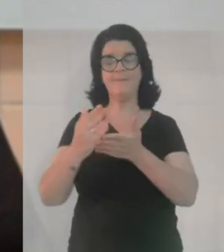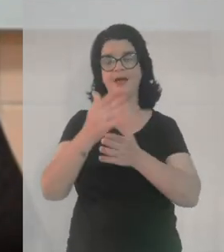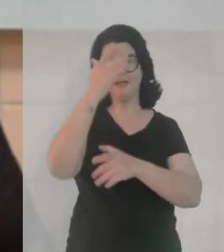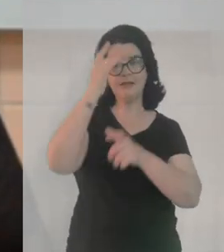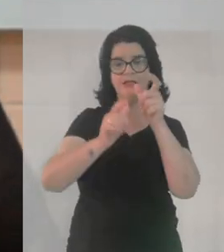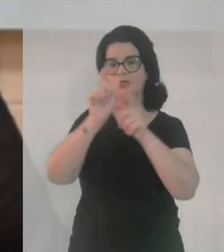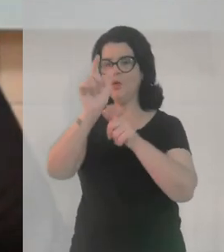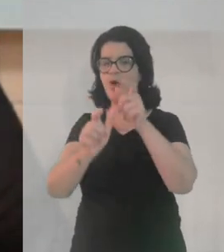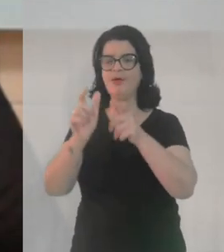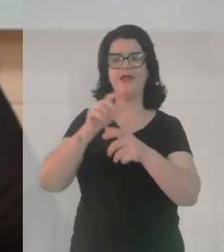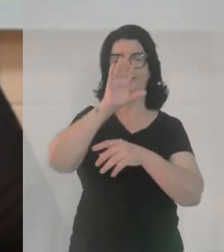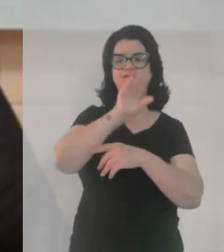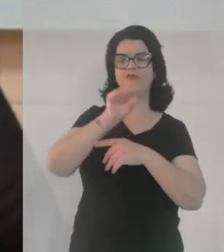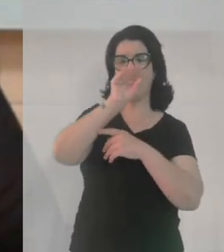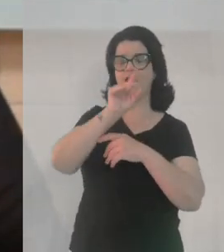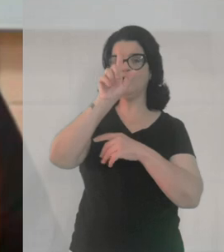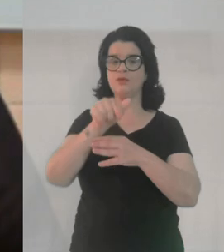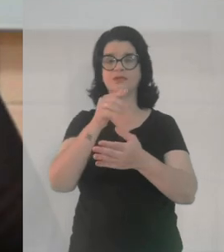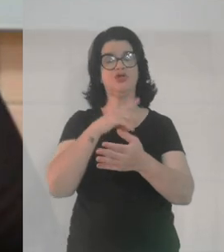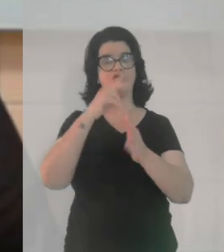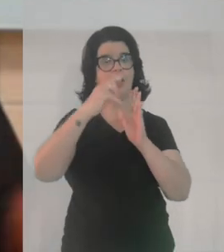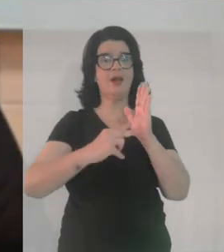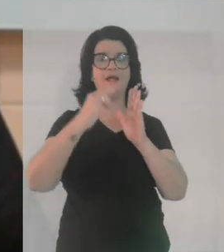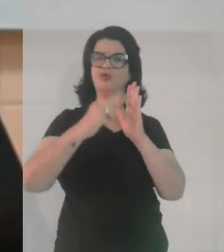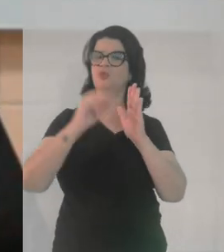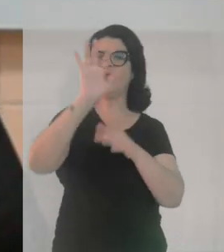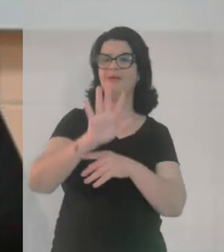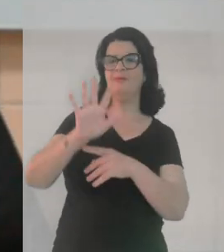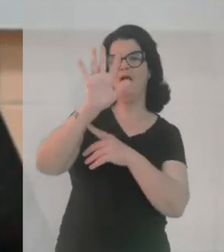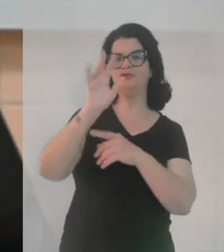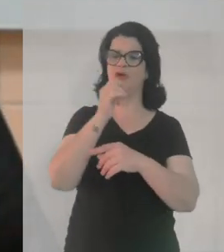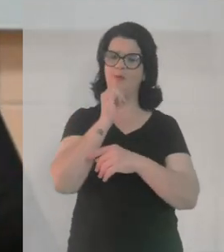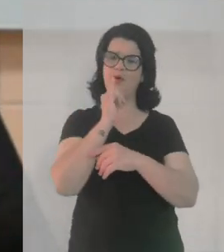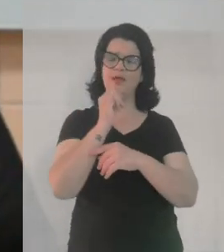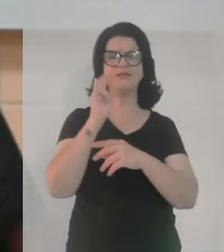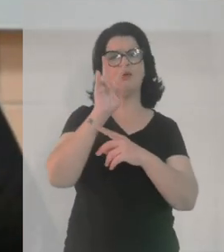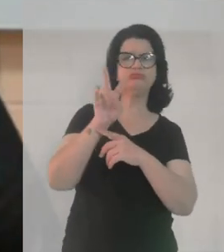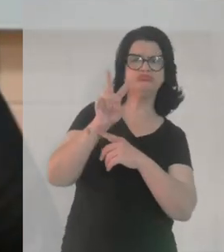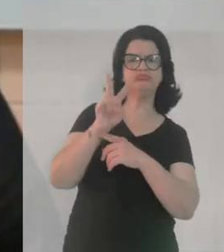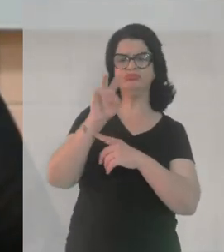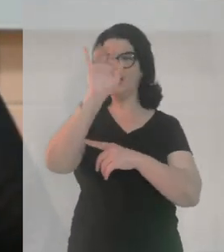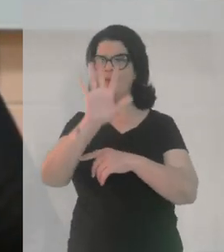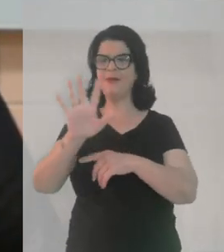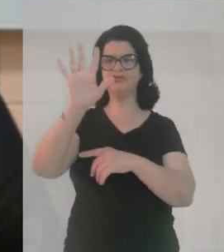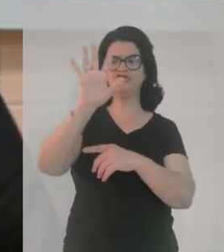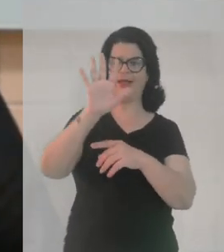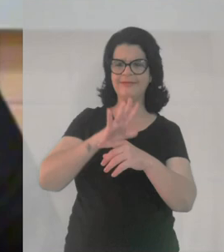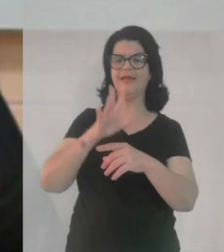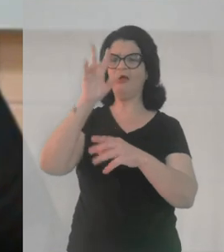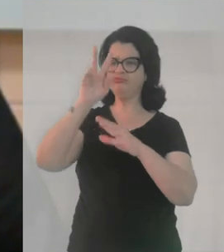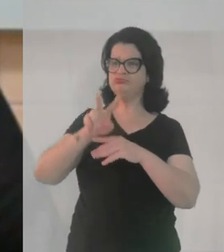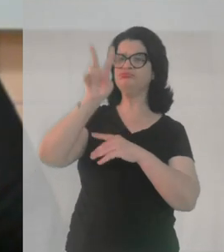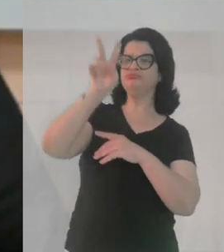alguém falando, seja a leitura, né? De imagens, por exemplo, né? A leitura imagética